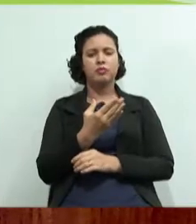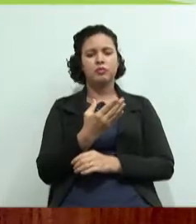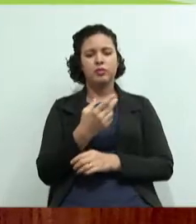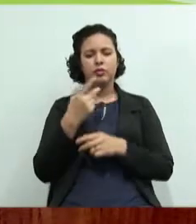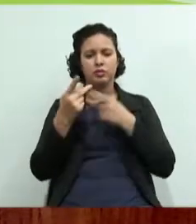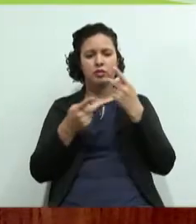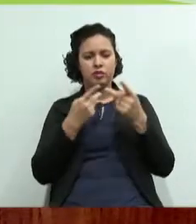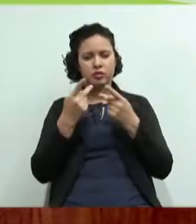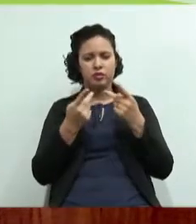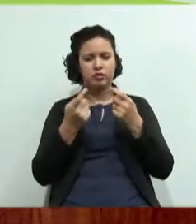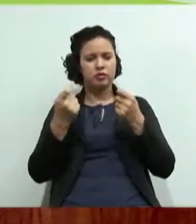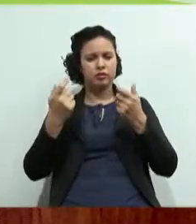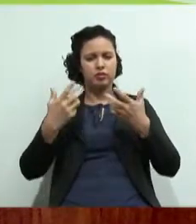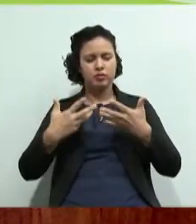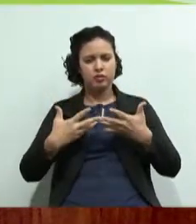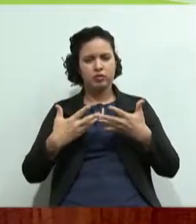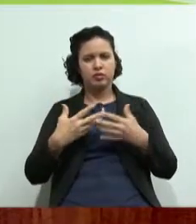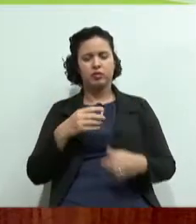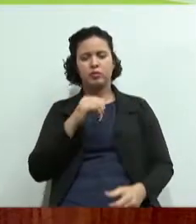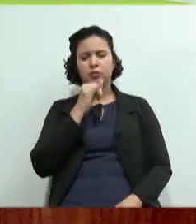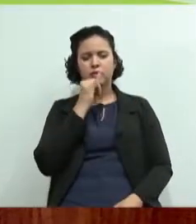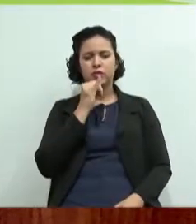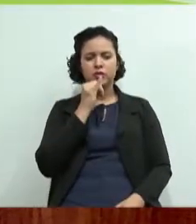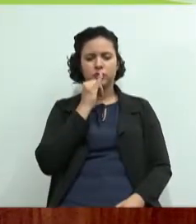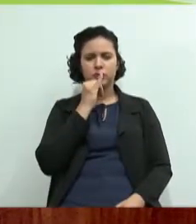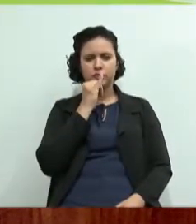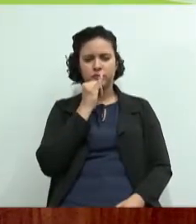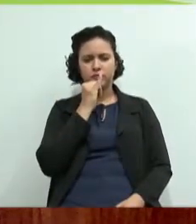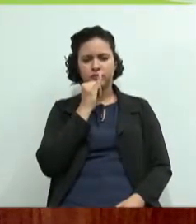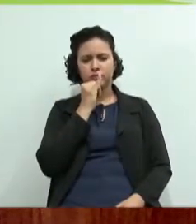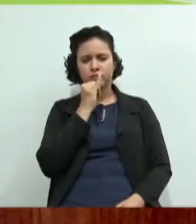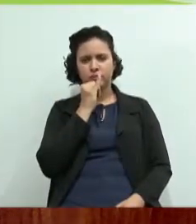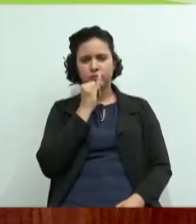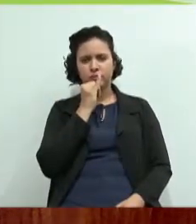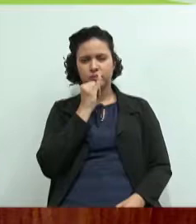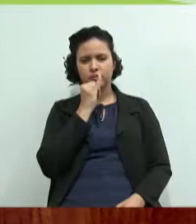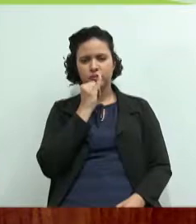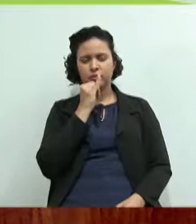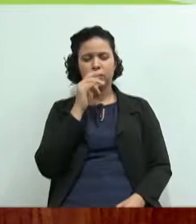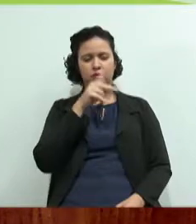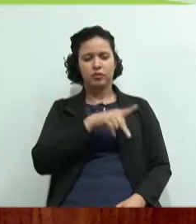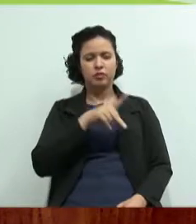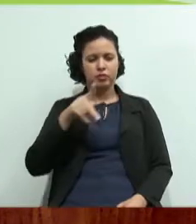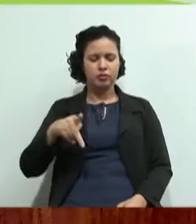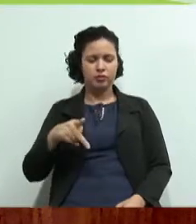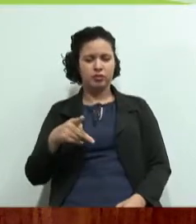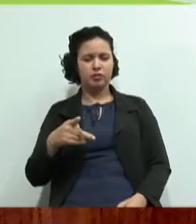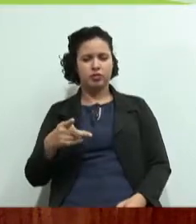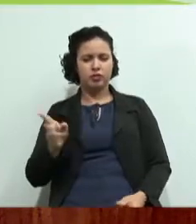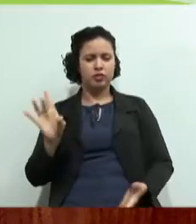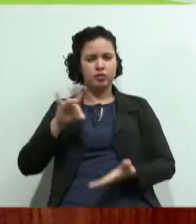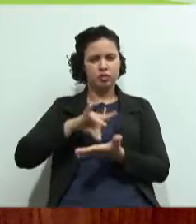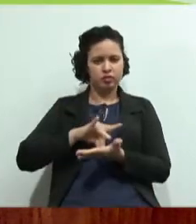vocês compreendam, por exemplo, que para que ele estivesse aqui nesse momento, executando